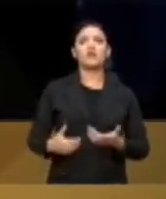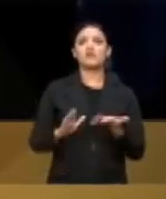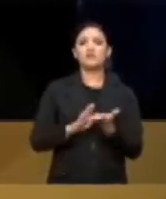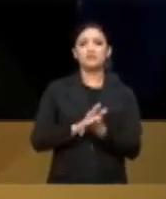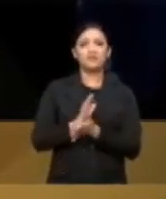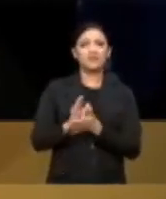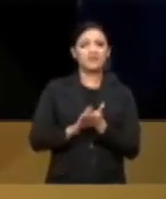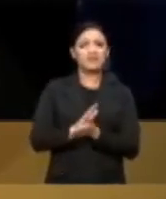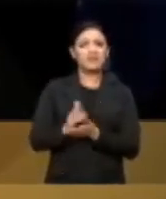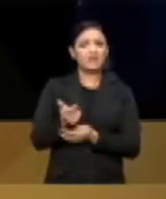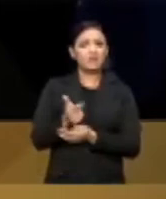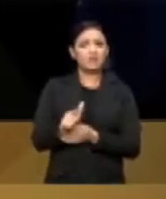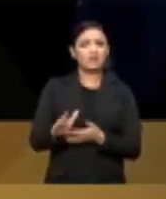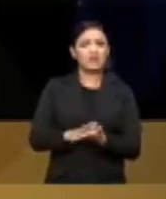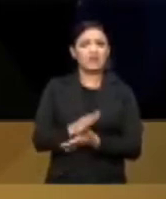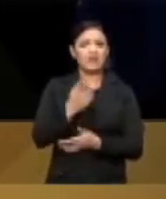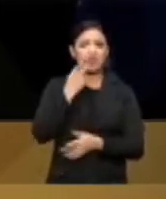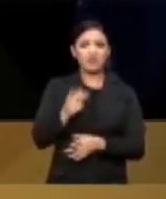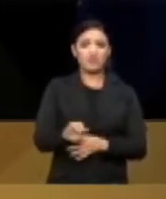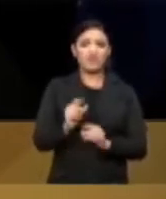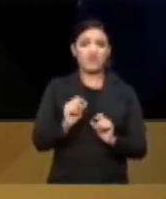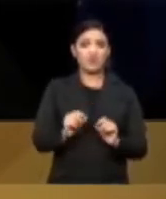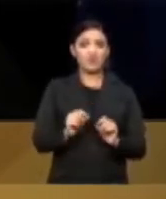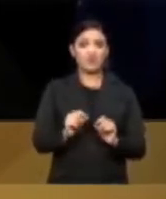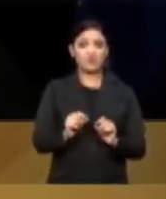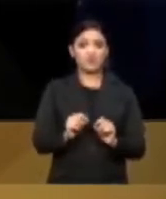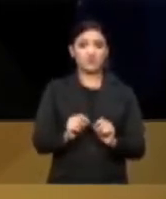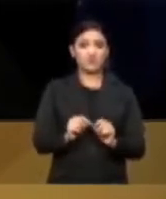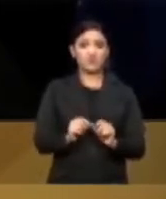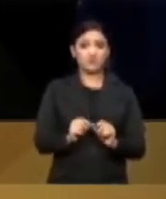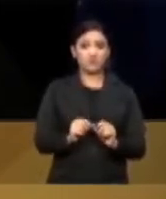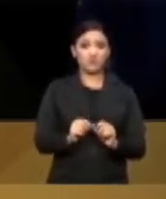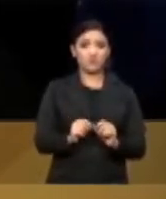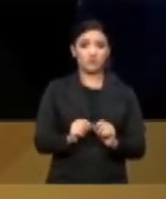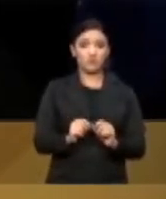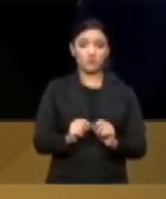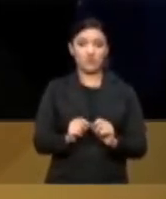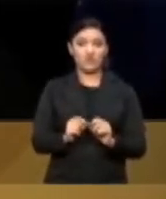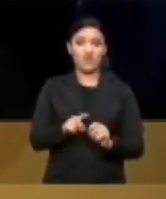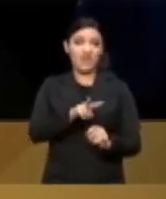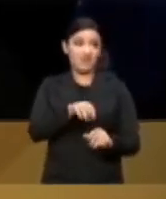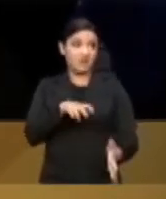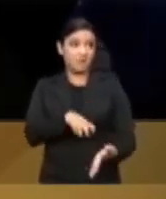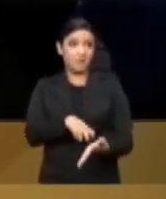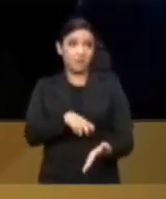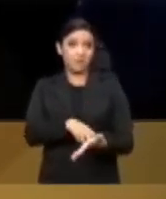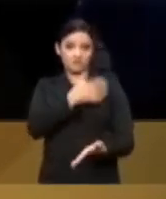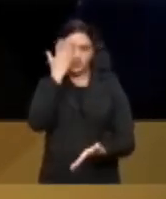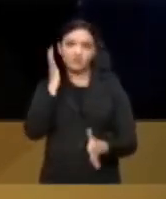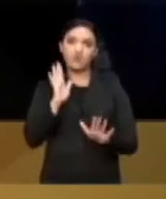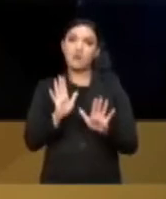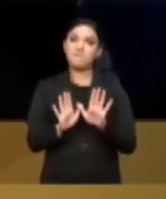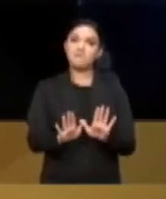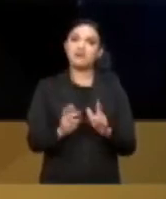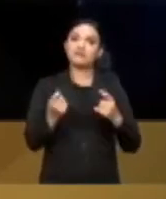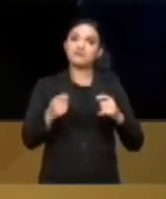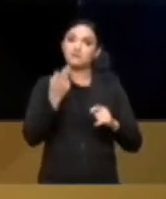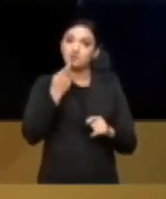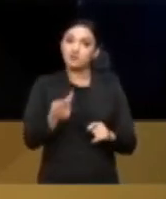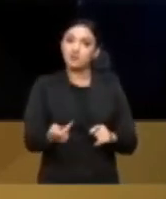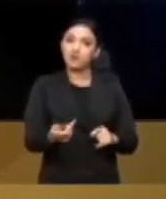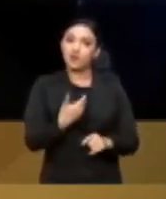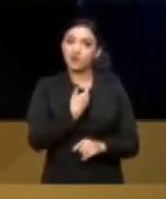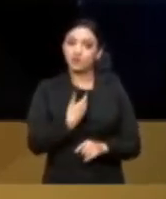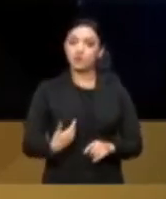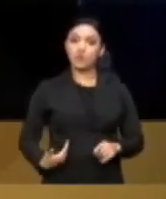inconstitucionalidade, no sentido de uma ameaça à integridade física dos cidadãos. Contudo, é de se mencionar que o Estado não